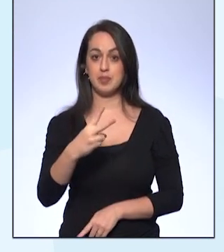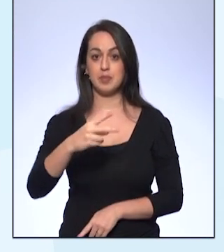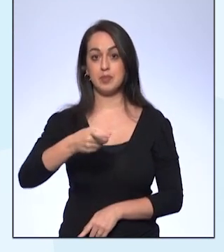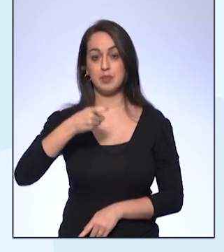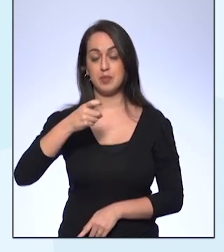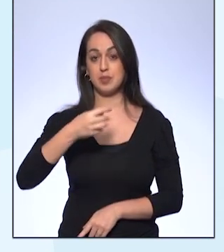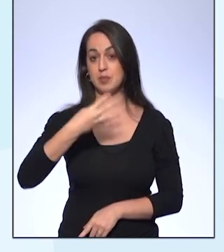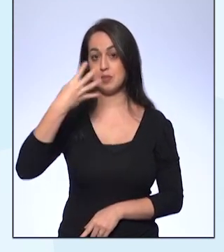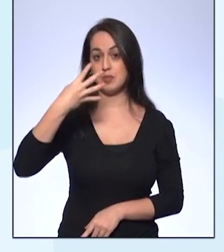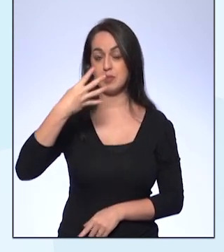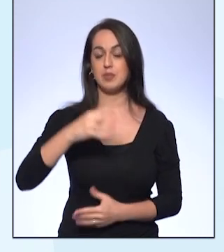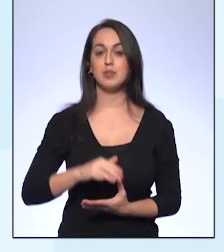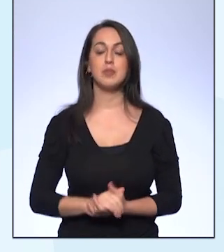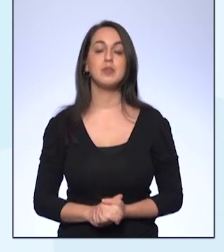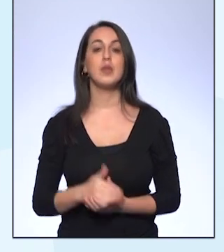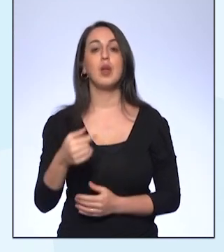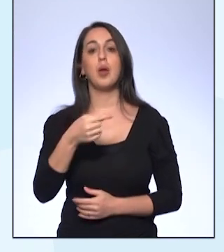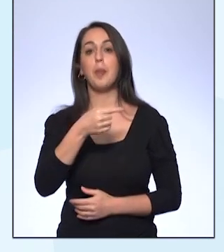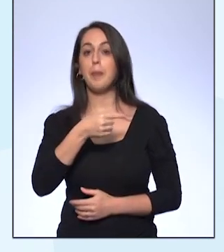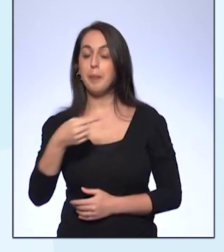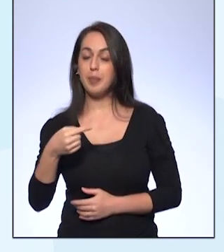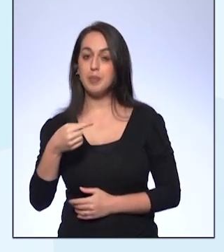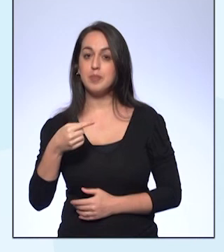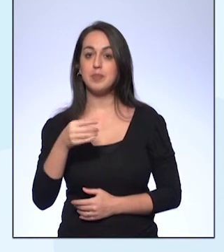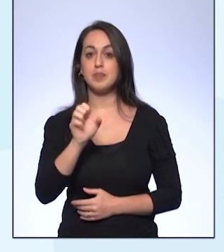S2x quadrado menos